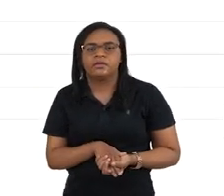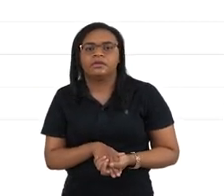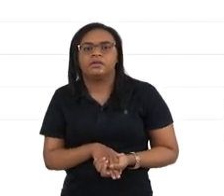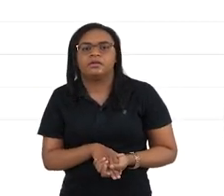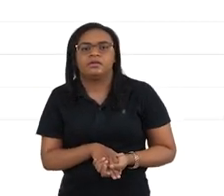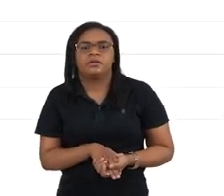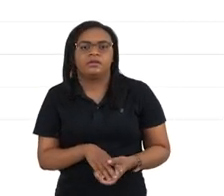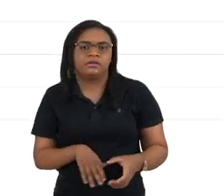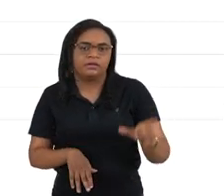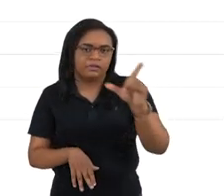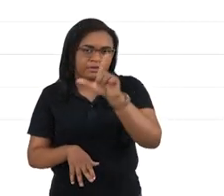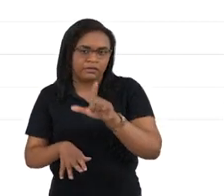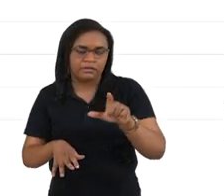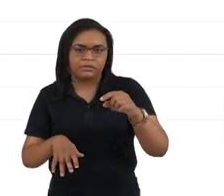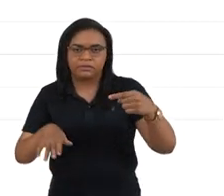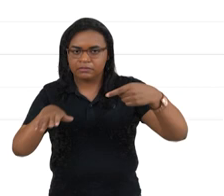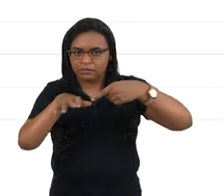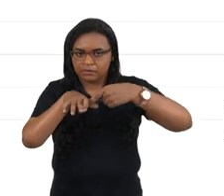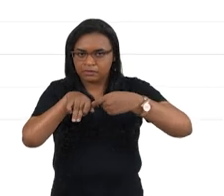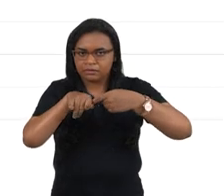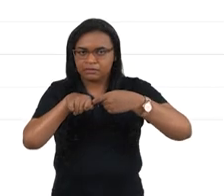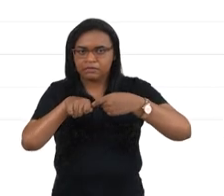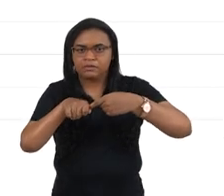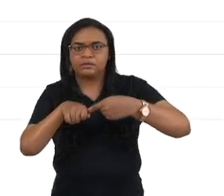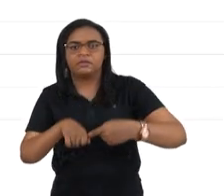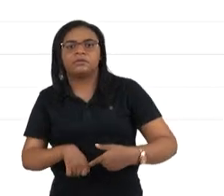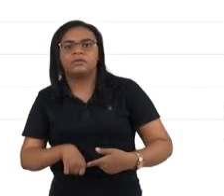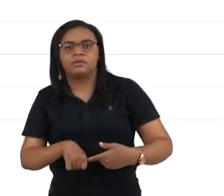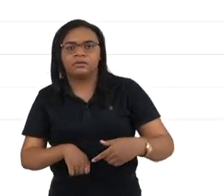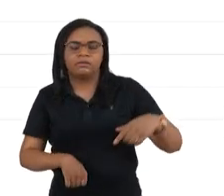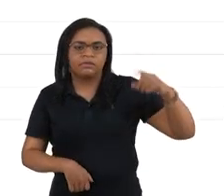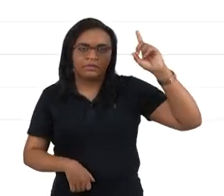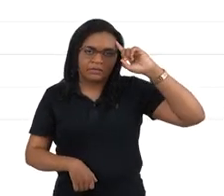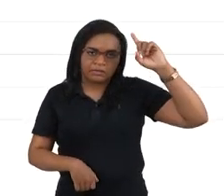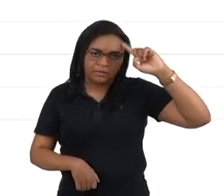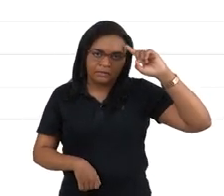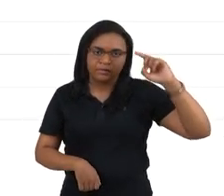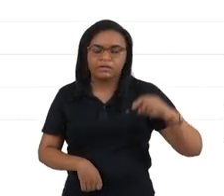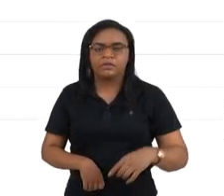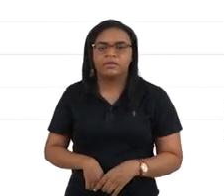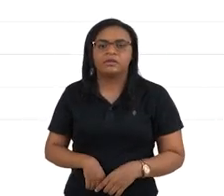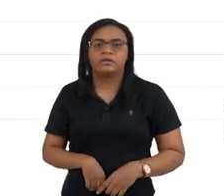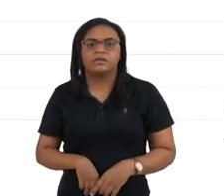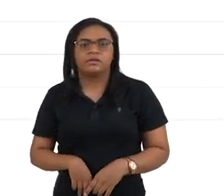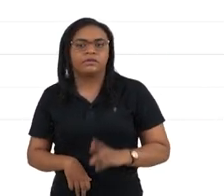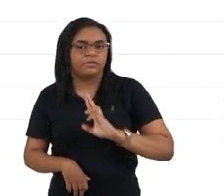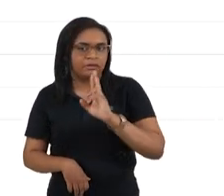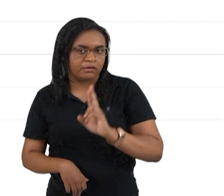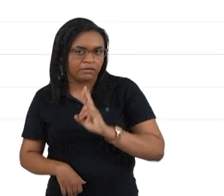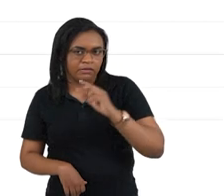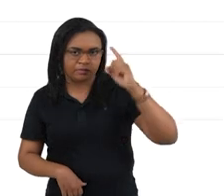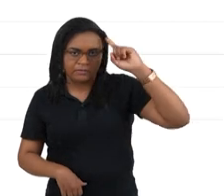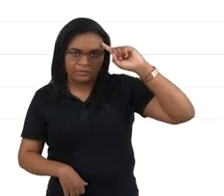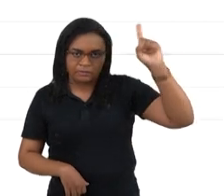Ó, litro de combustível com dia. Litro de combustível está aumentando nesse sentido. Agora, vamos relacionar isso aqui com dia. Bom, gente, um